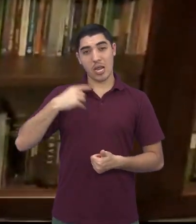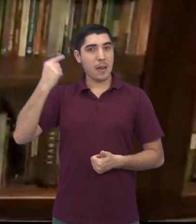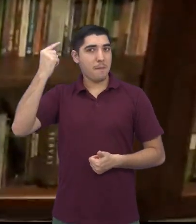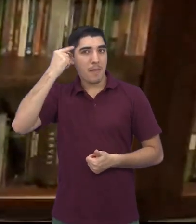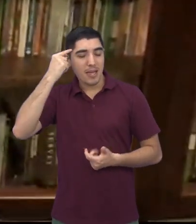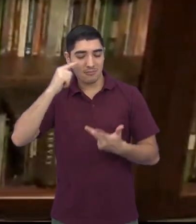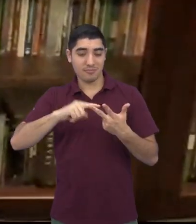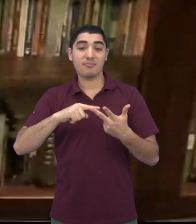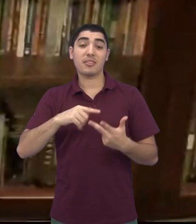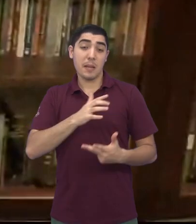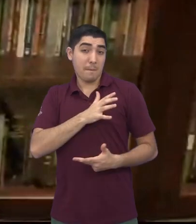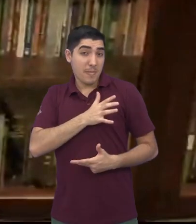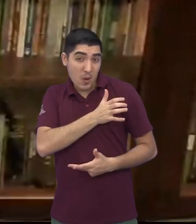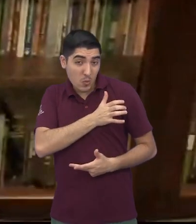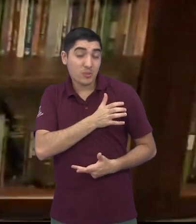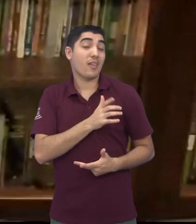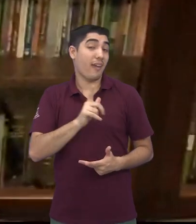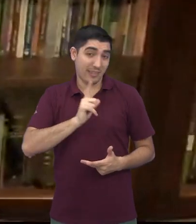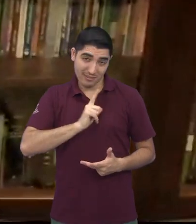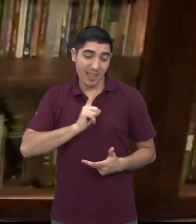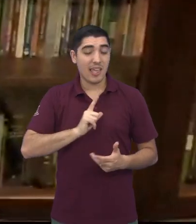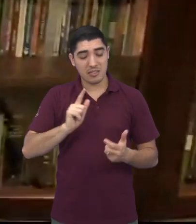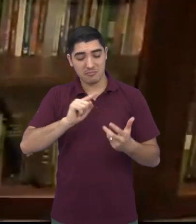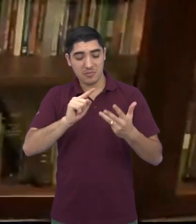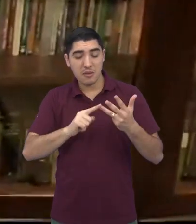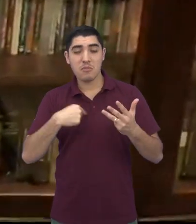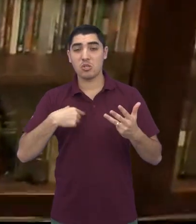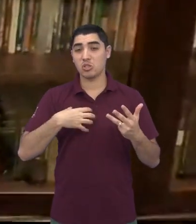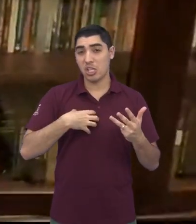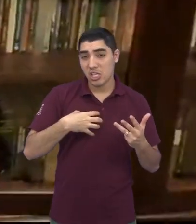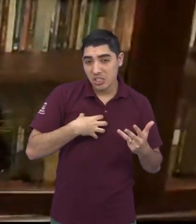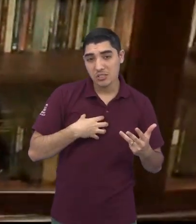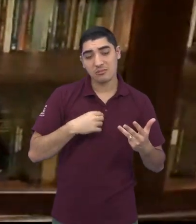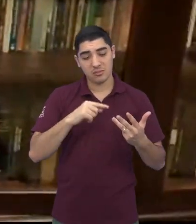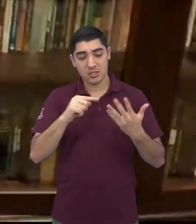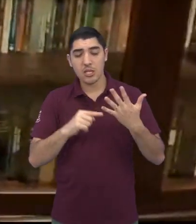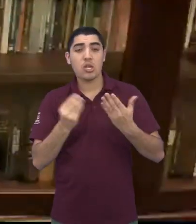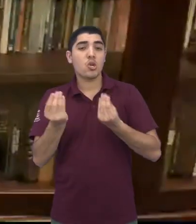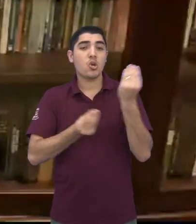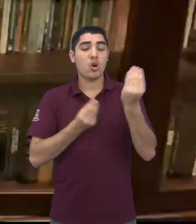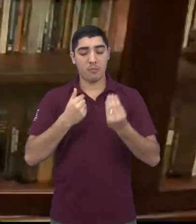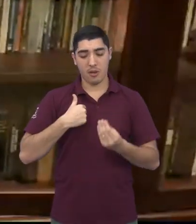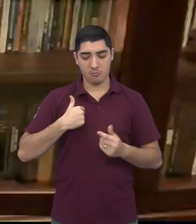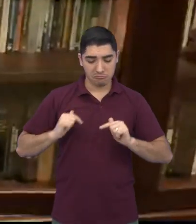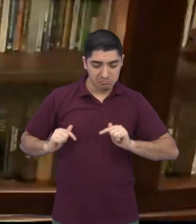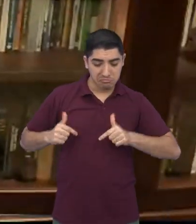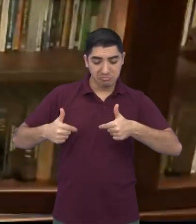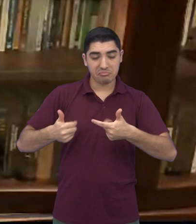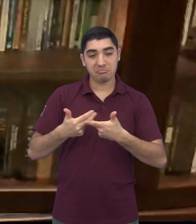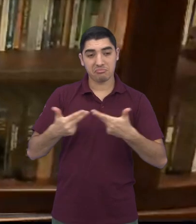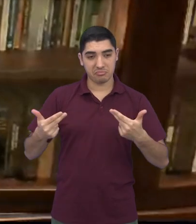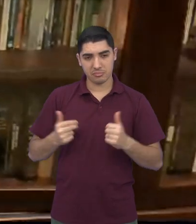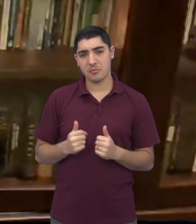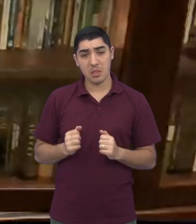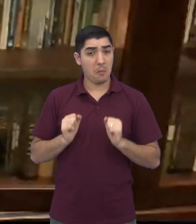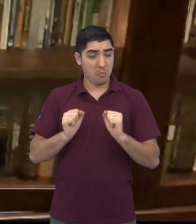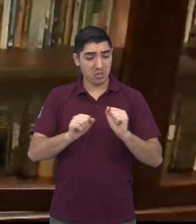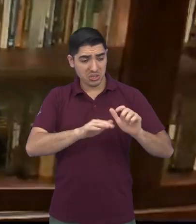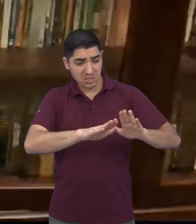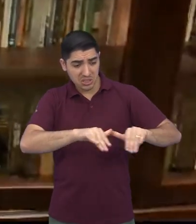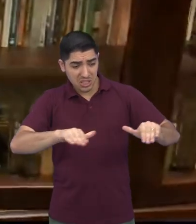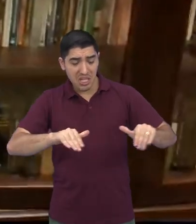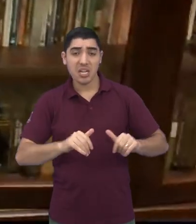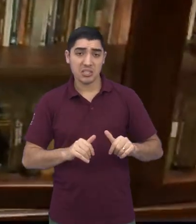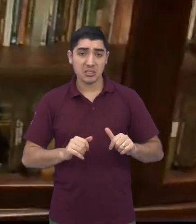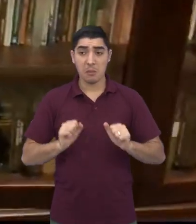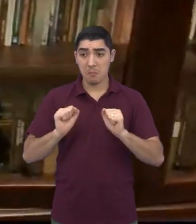de preconceitos, o jeito de eu sentir e de discriminação, como eu ajo em relação às pessoas. Quer seja criança,